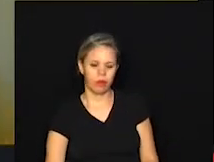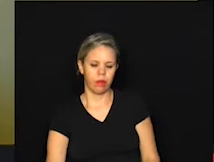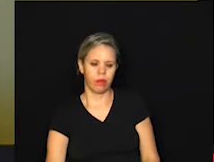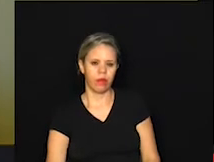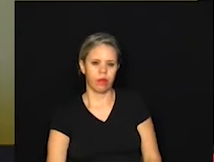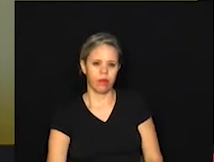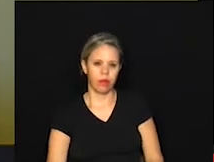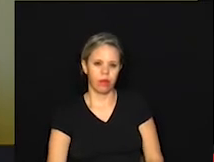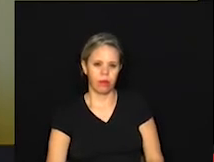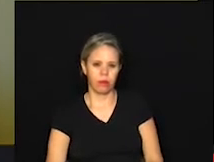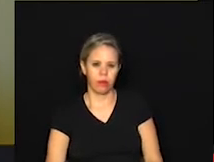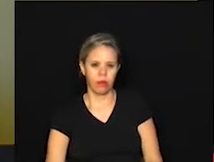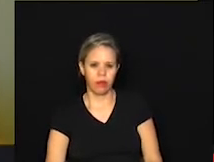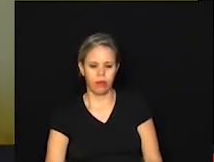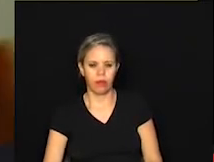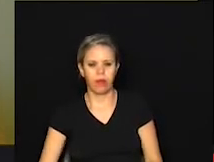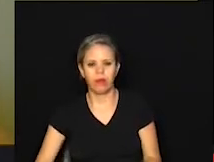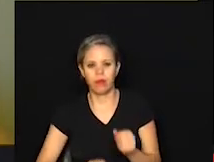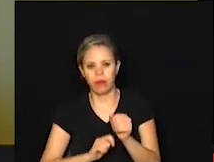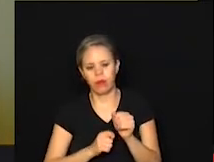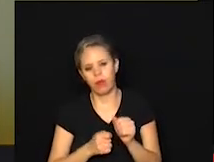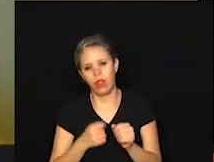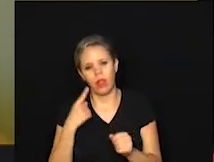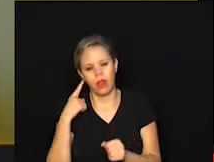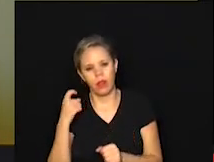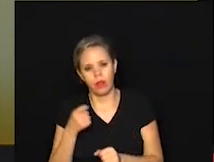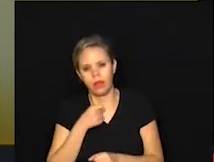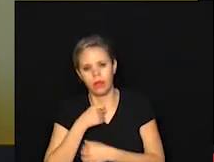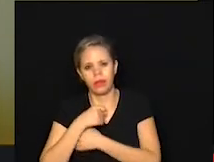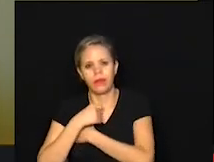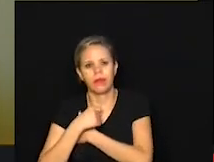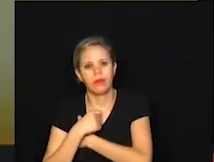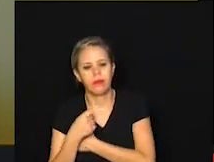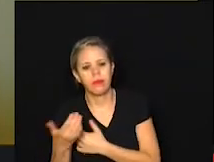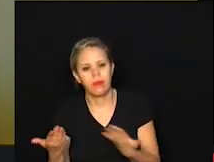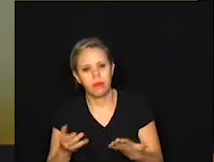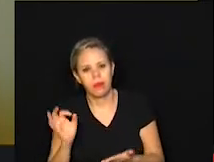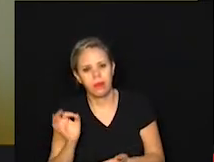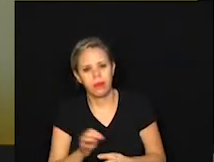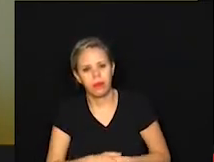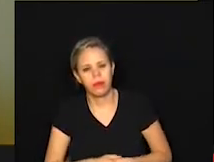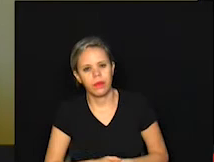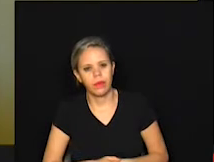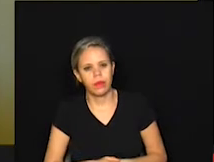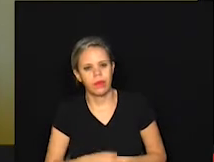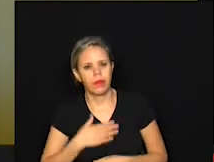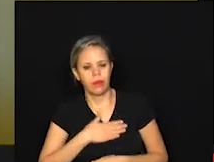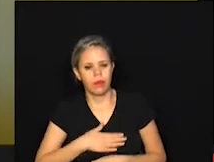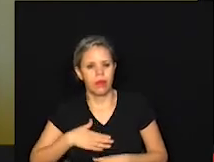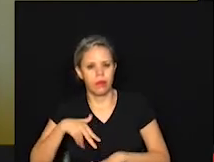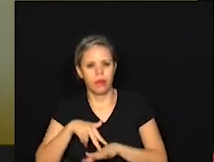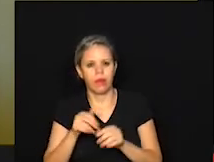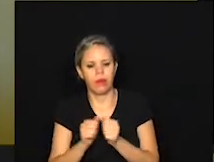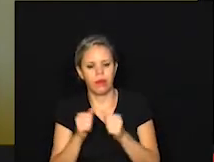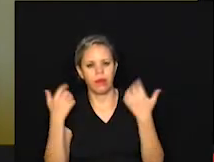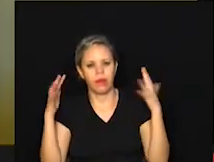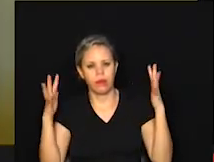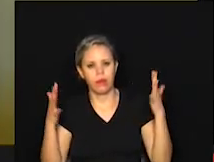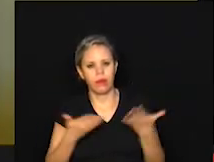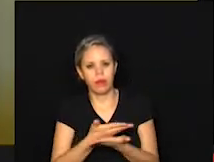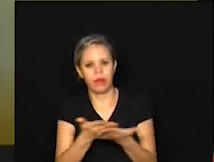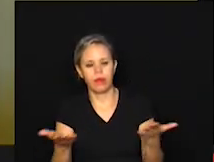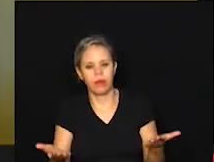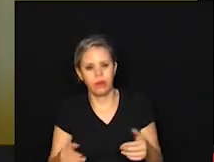habilitar o som, o meu microfone, mas agora acho que deu certo. É um prazer, eu quero parabenizá-los por